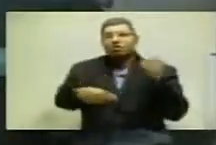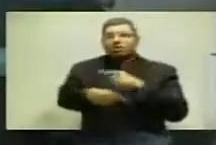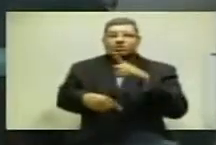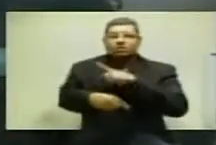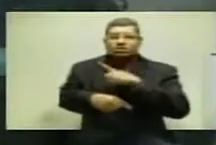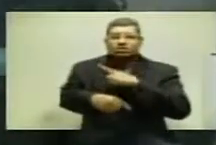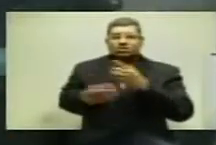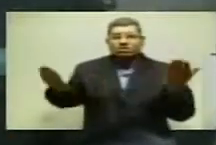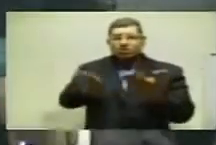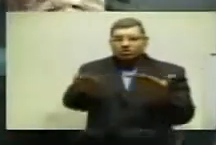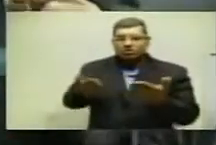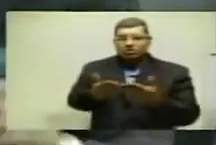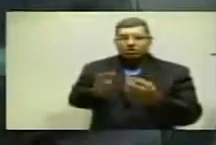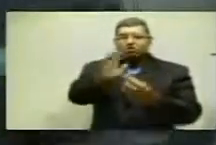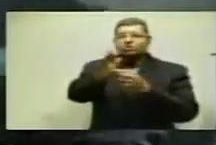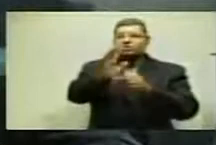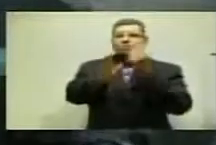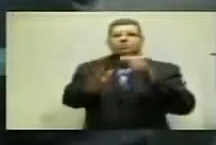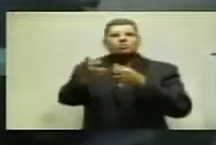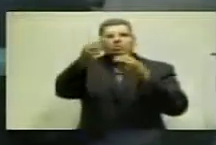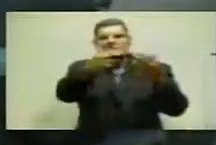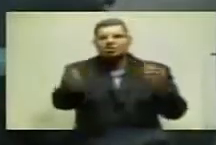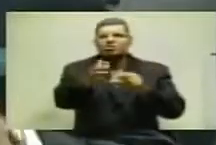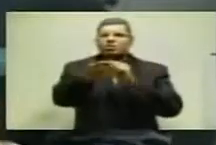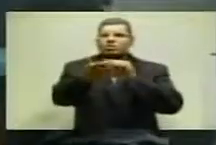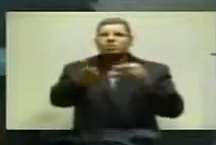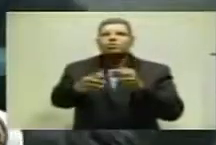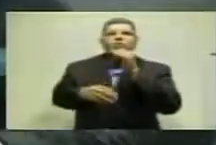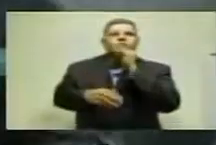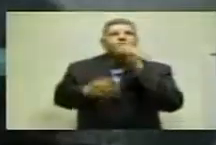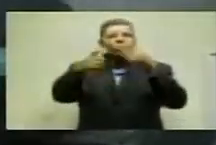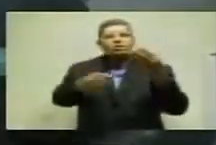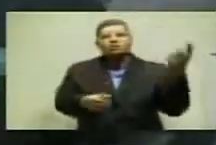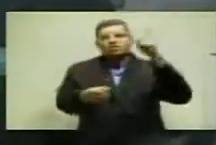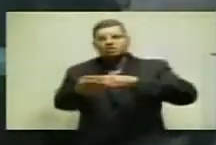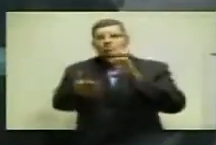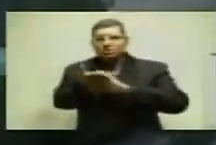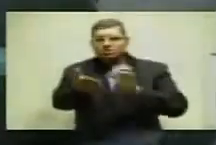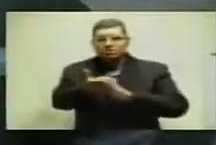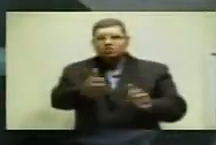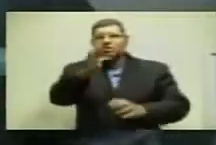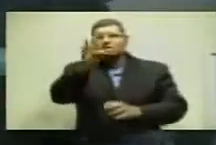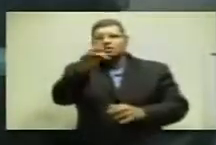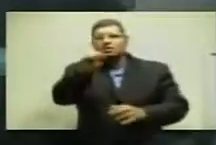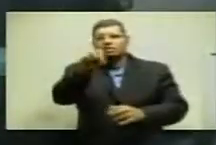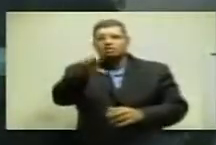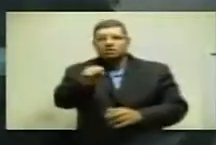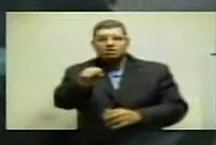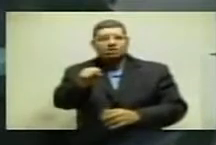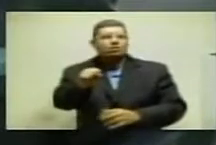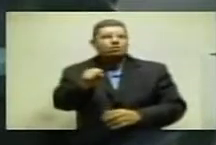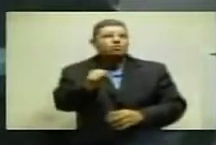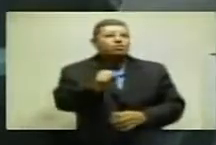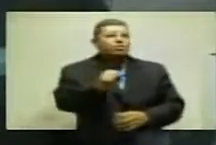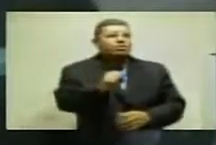nós tivemos recentemente, vou destacar um, mas foram outros tantos, um episódio onde aqui veio o secretário da Fazenda, o superintendente